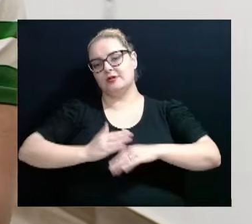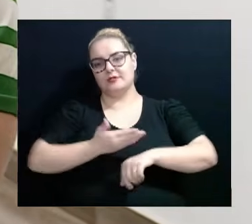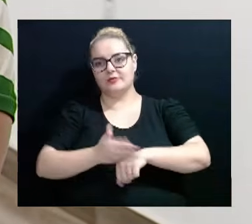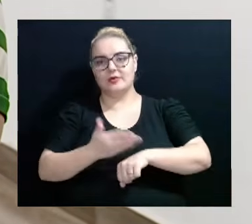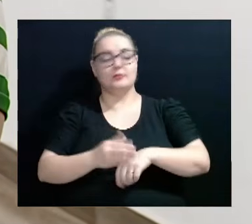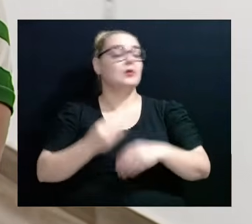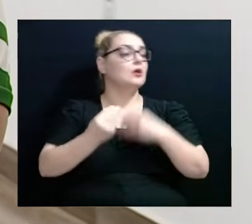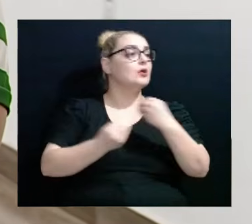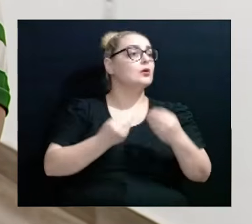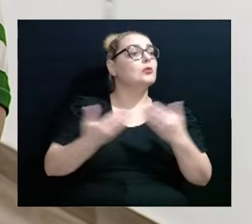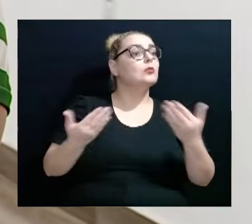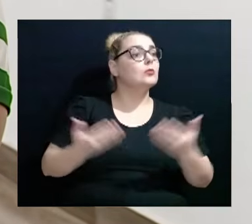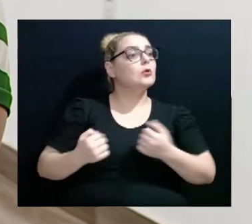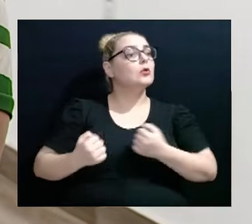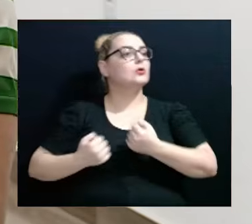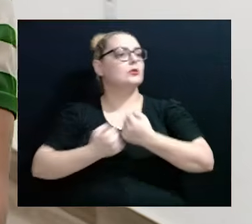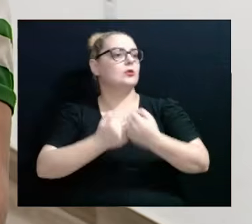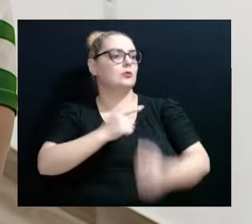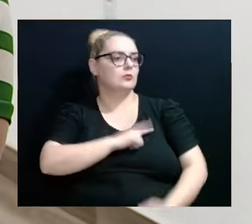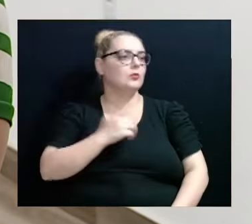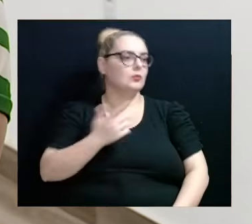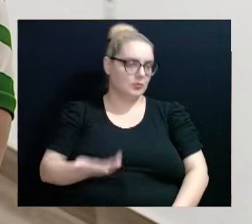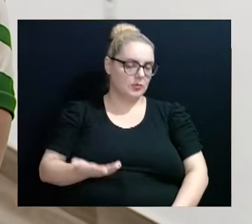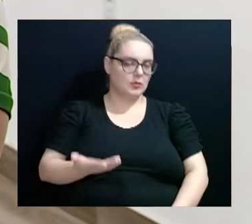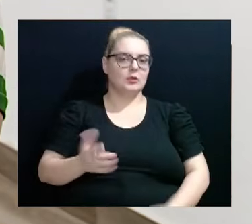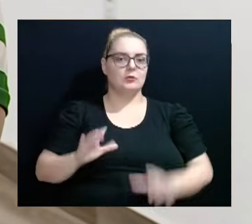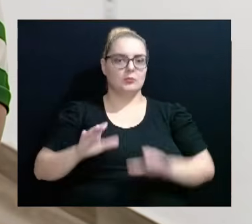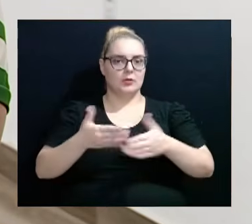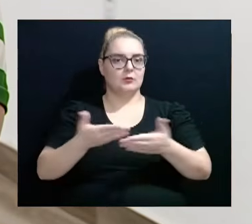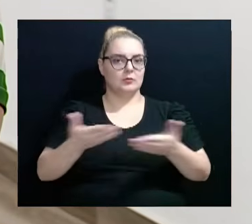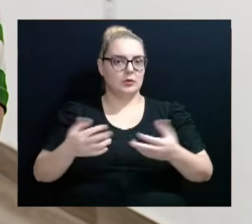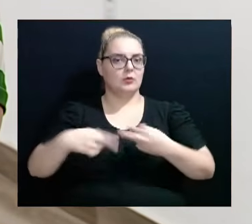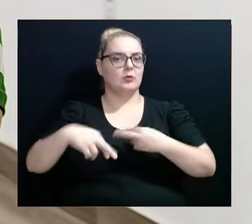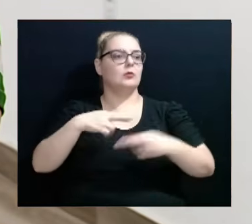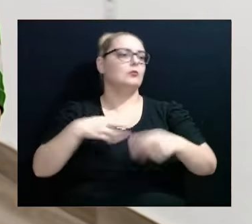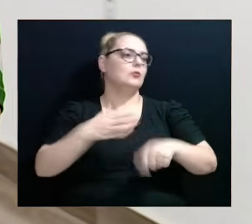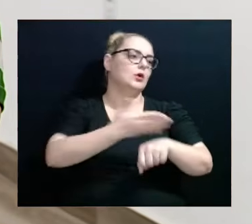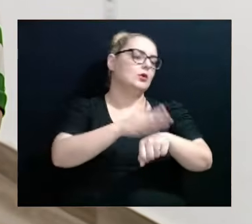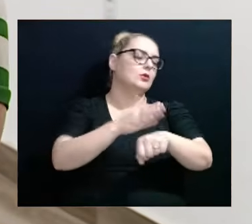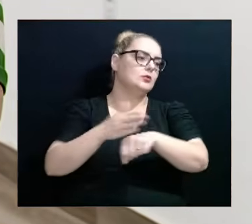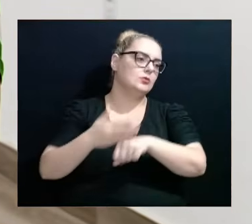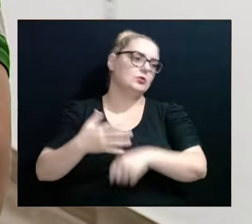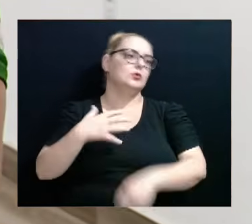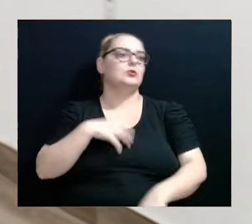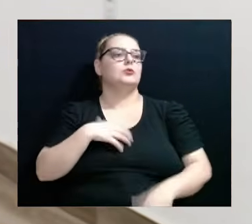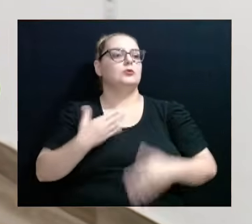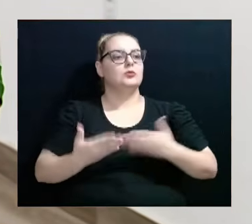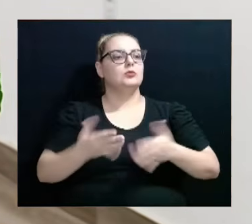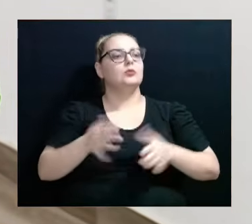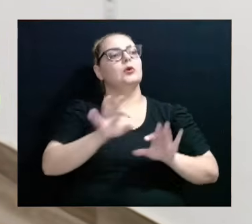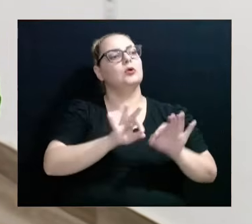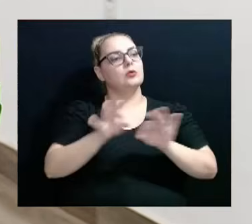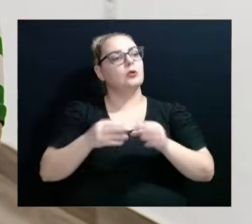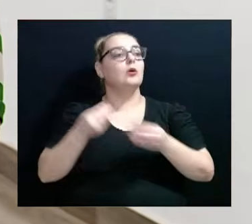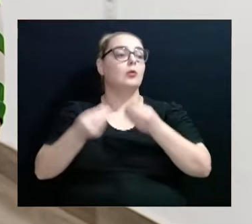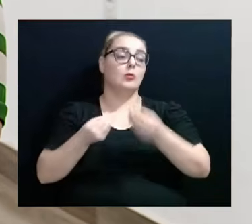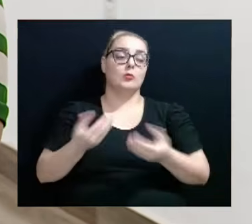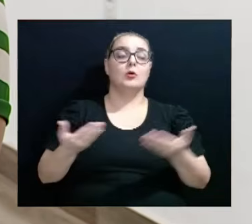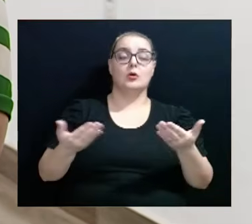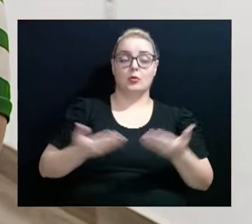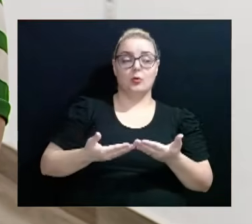do Guarani, né? Então essa relação é muito positiva, muito sadia. E através disso eles nos